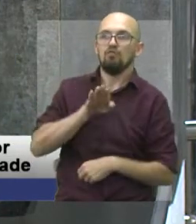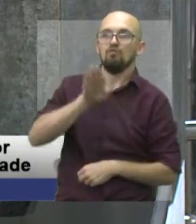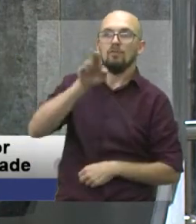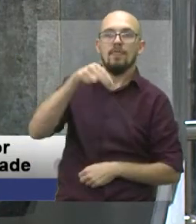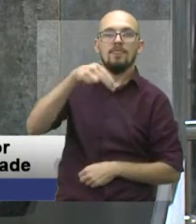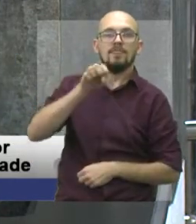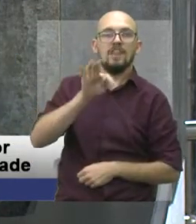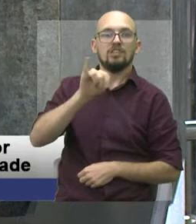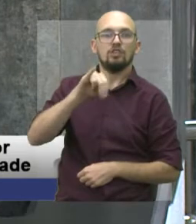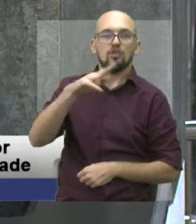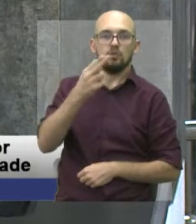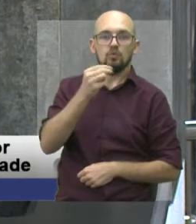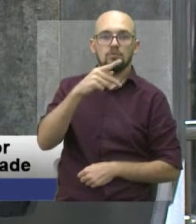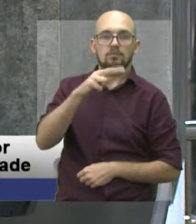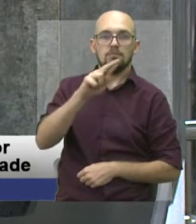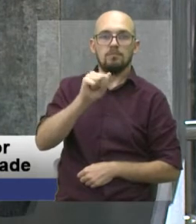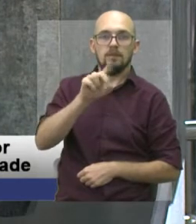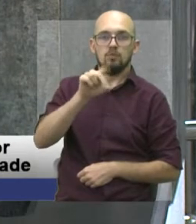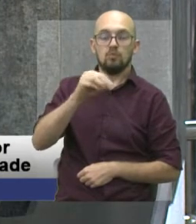373.